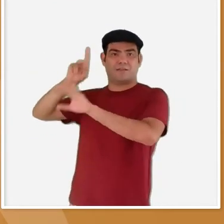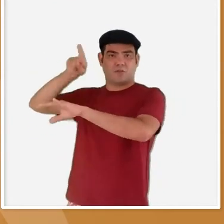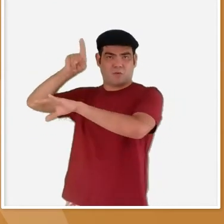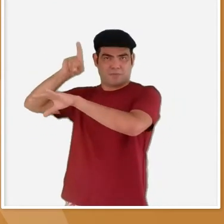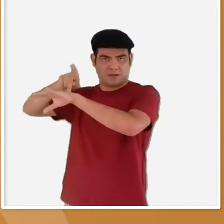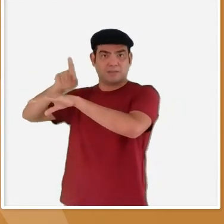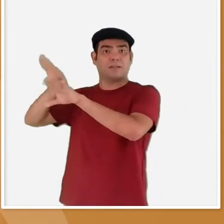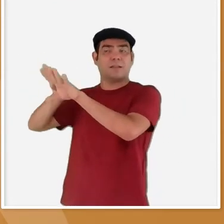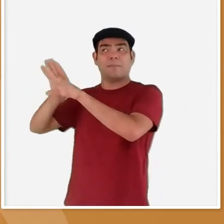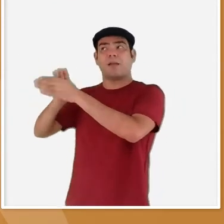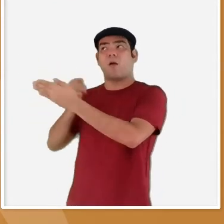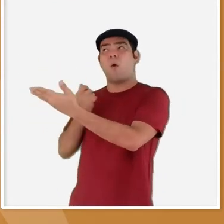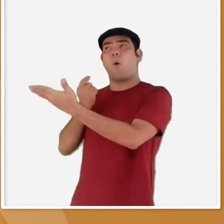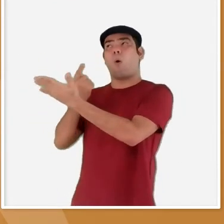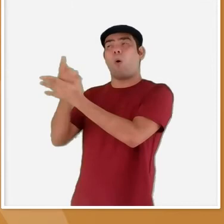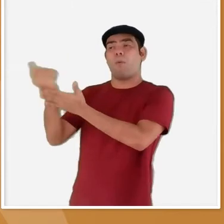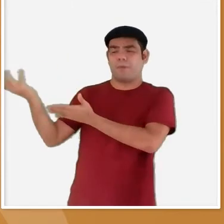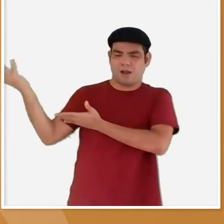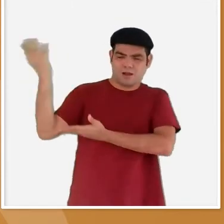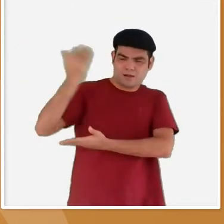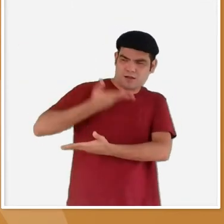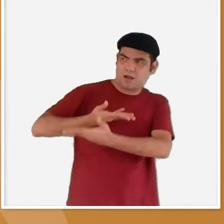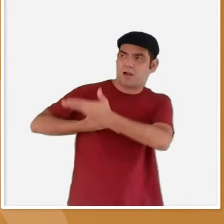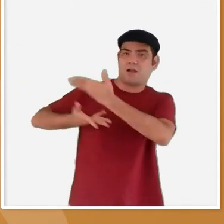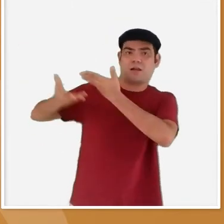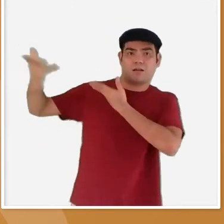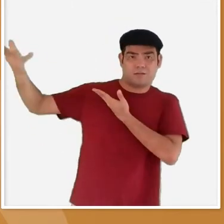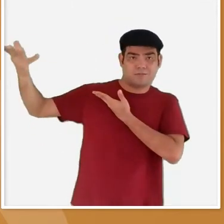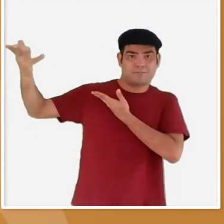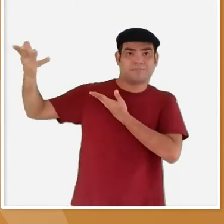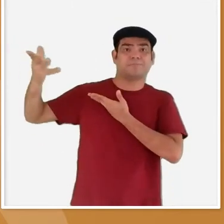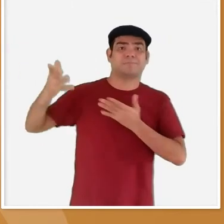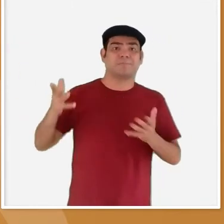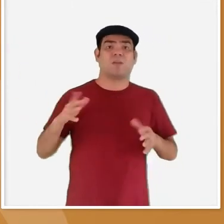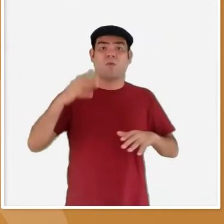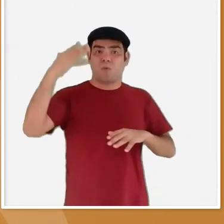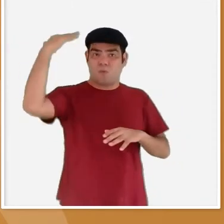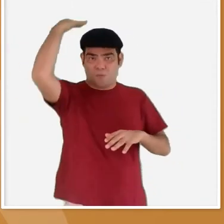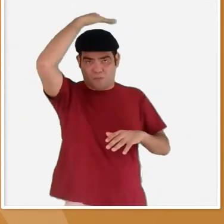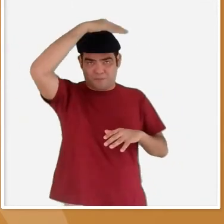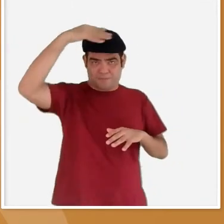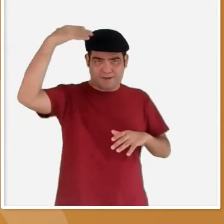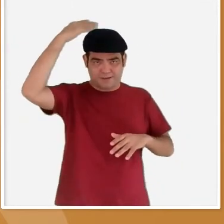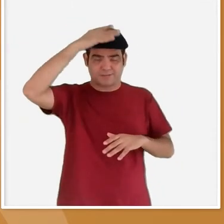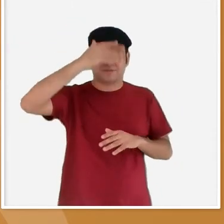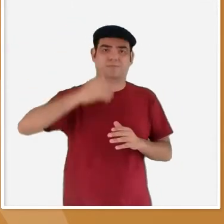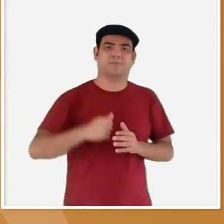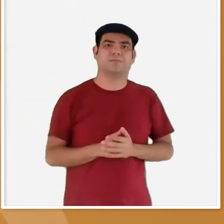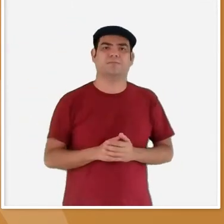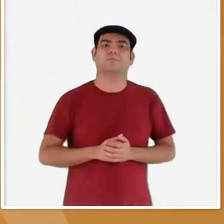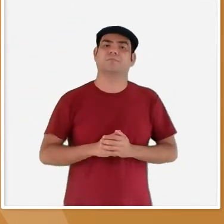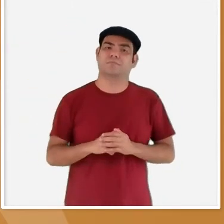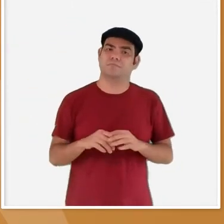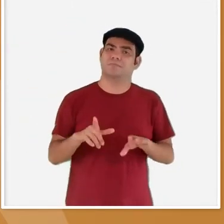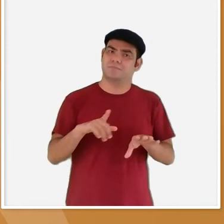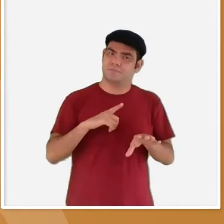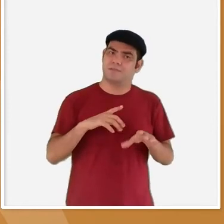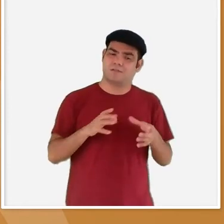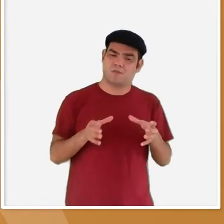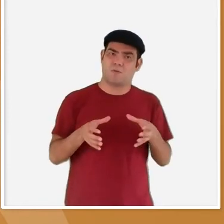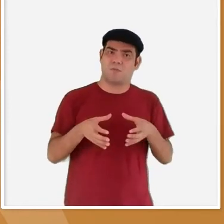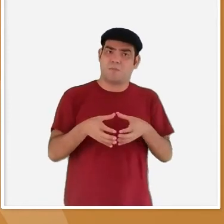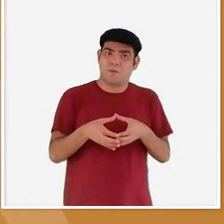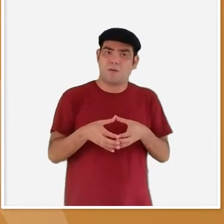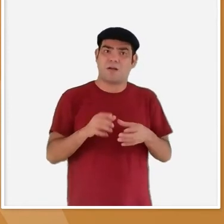esse produto que ele não possui nesse país. O México vai participar de um bloco econômico, tá? E